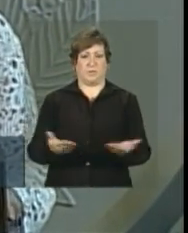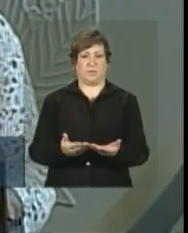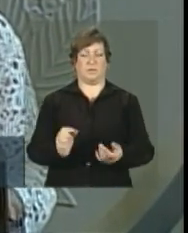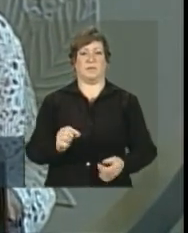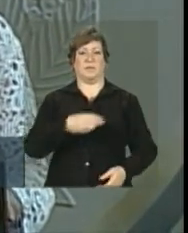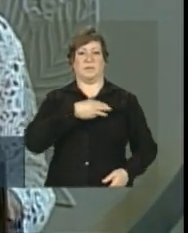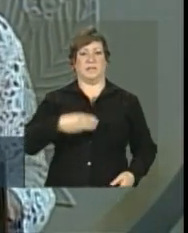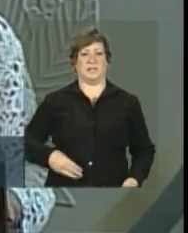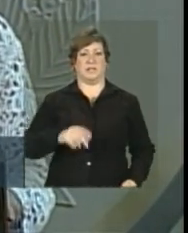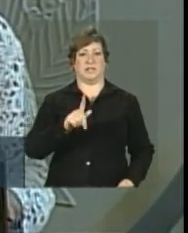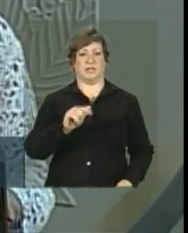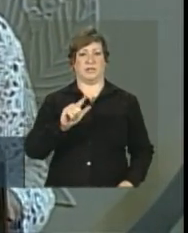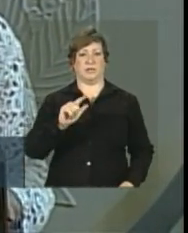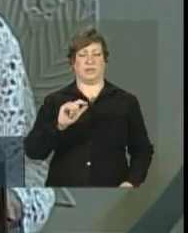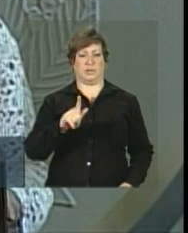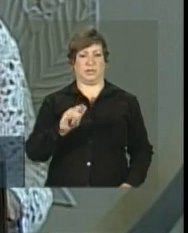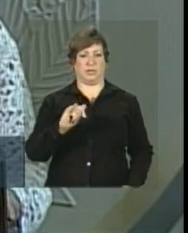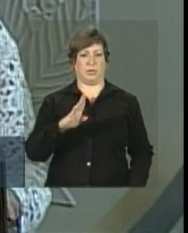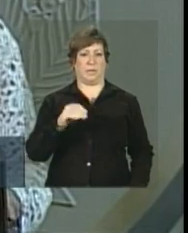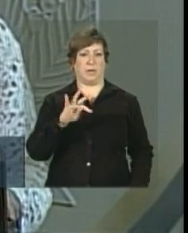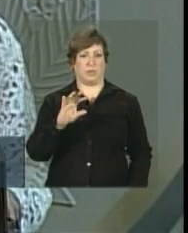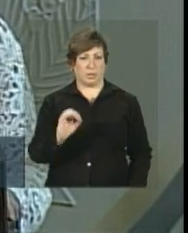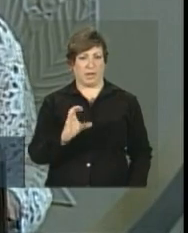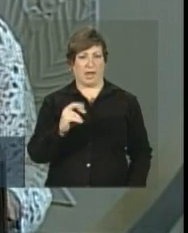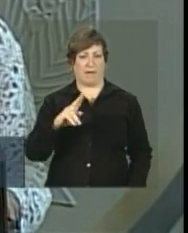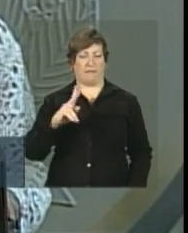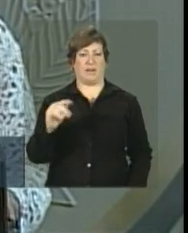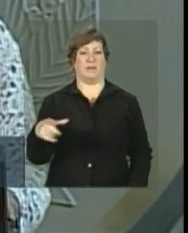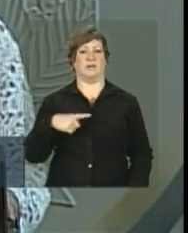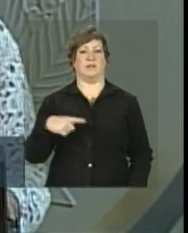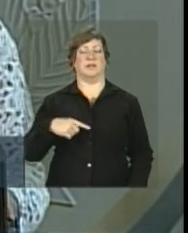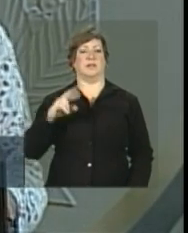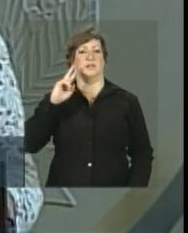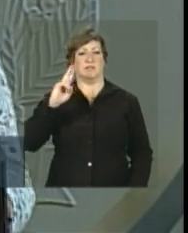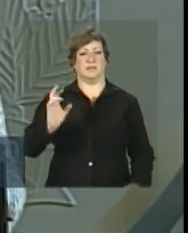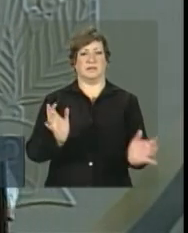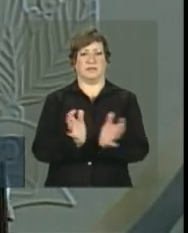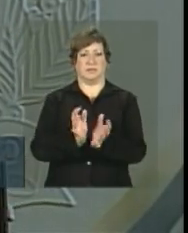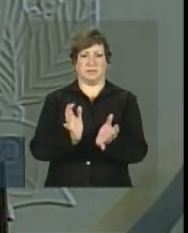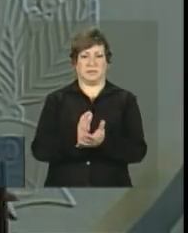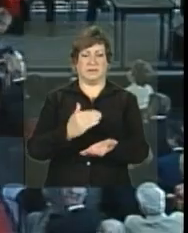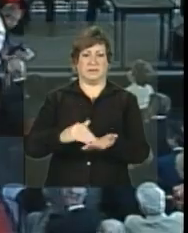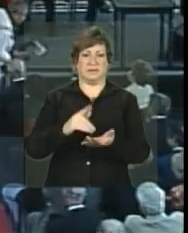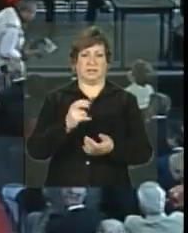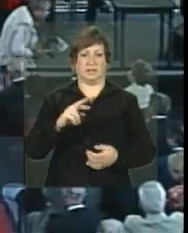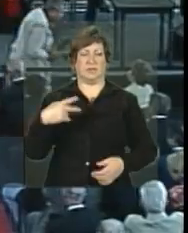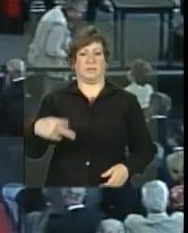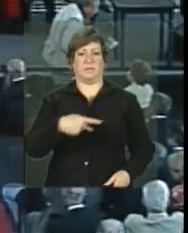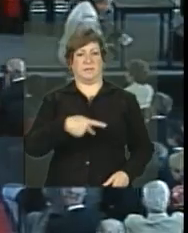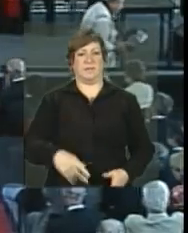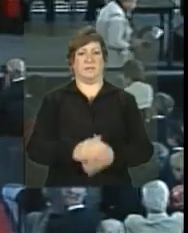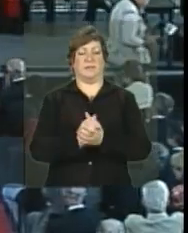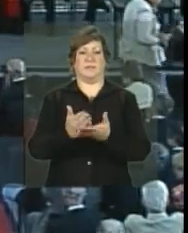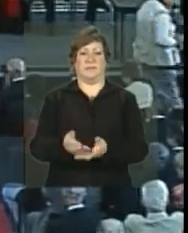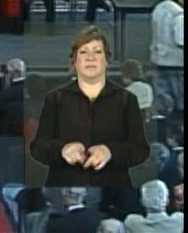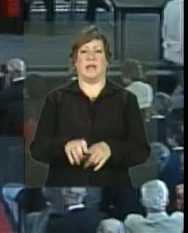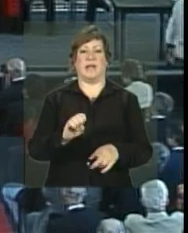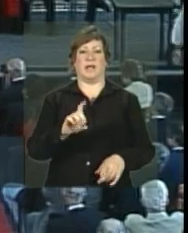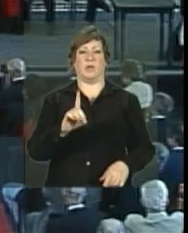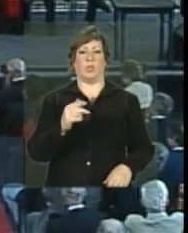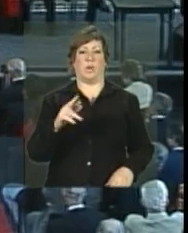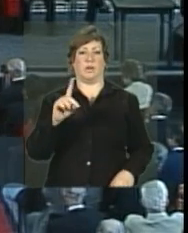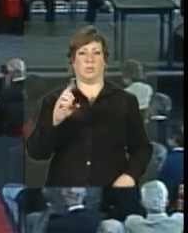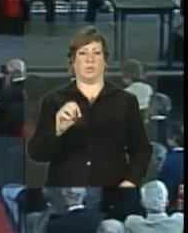Gilberto Carvalho, ministro-chefe da Secretaria-Geral da Presidência da República, o senhor Eduardo